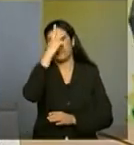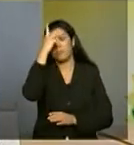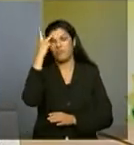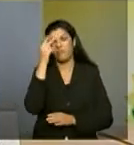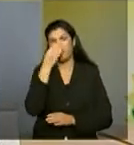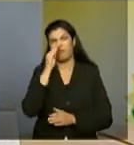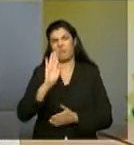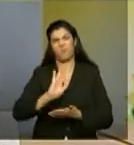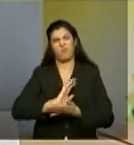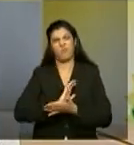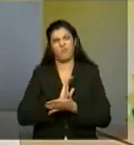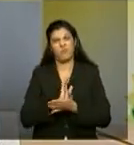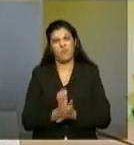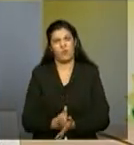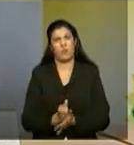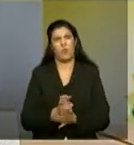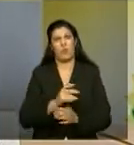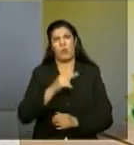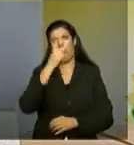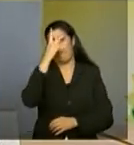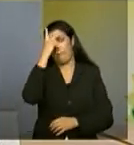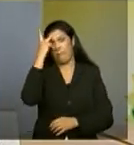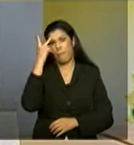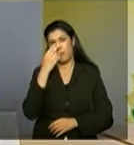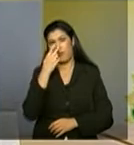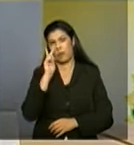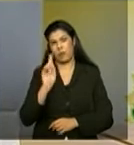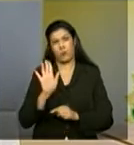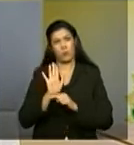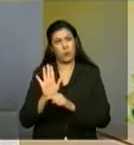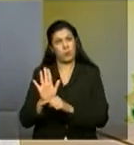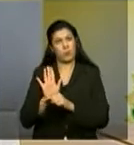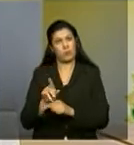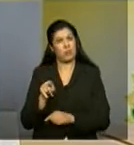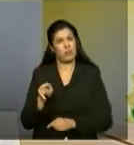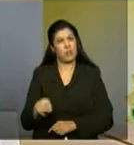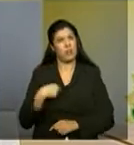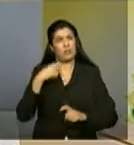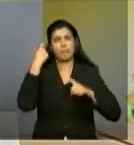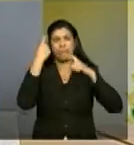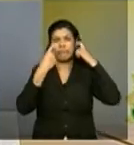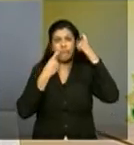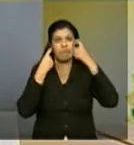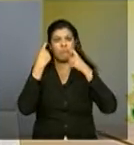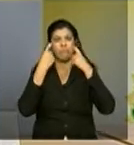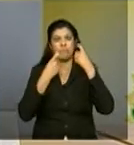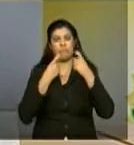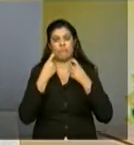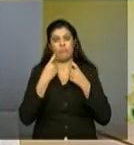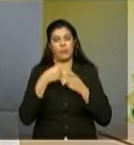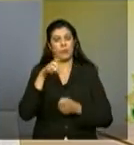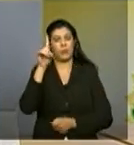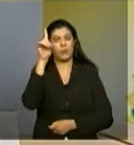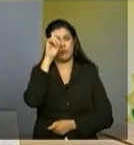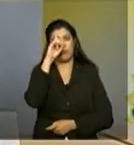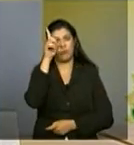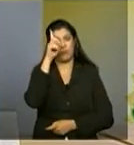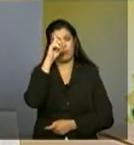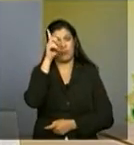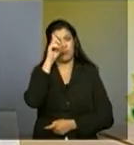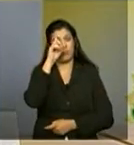aos desassistidos com os quais ele se preocupava diariamente